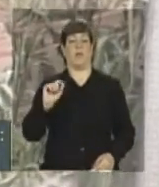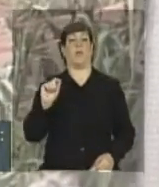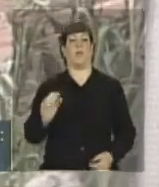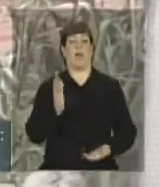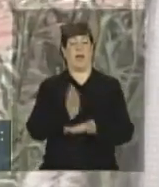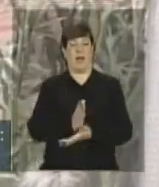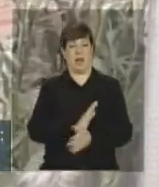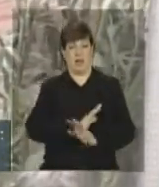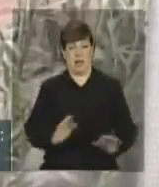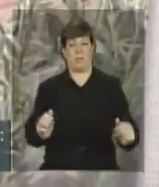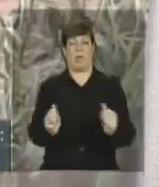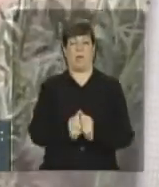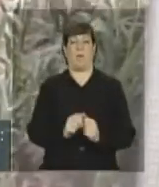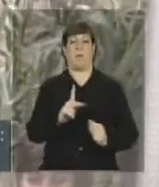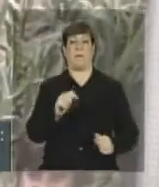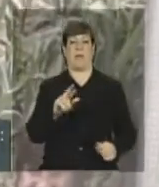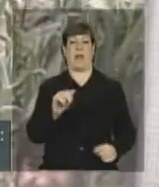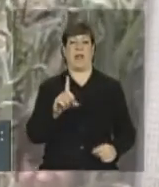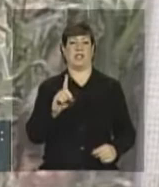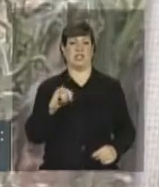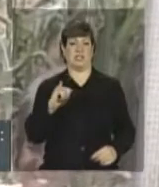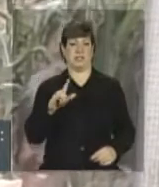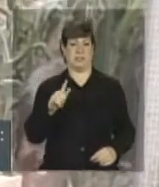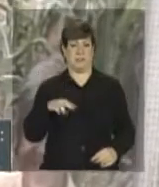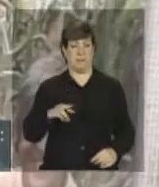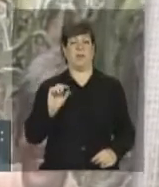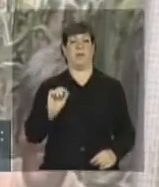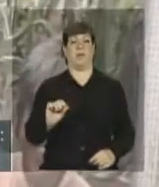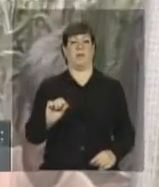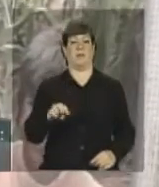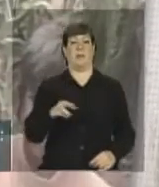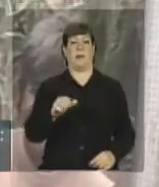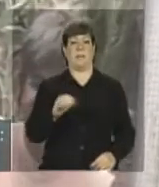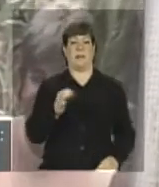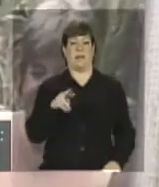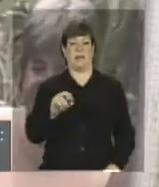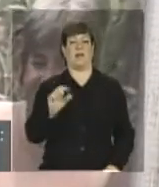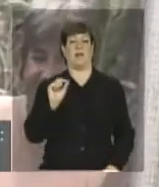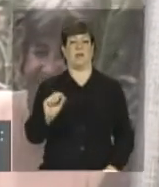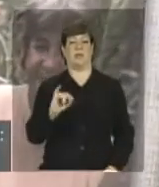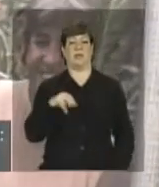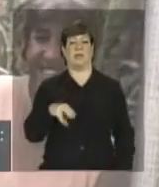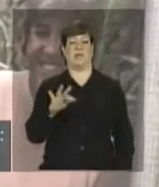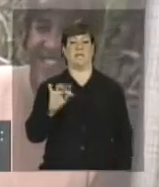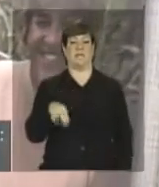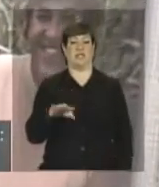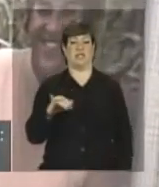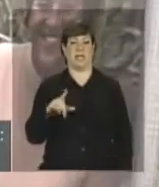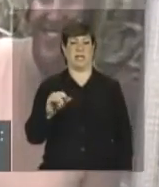quebra com o paradigma do materno infantilismo nas mulheres.